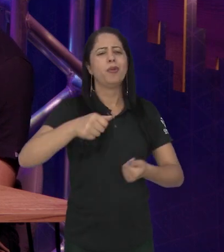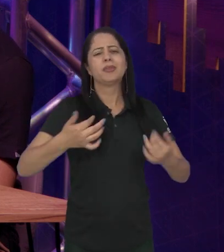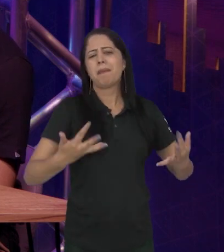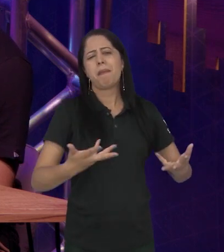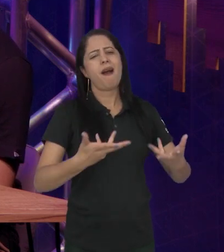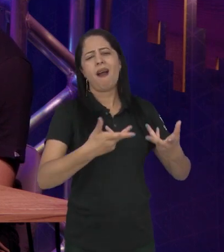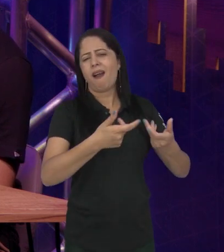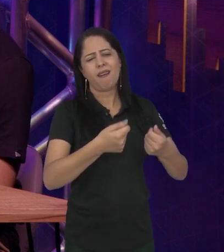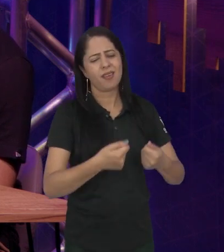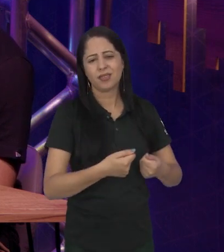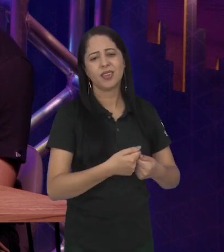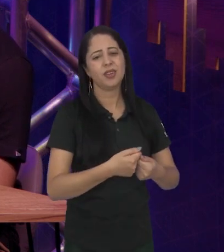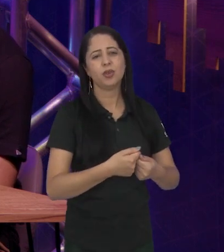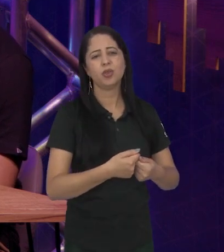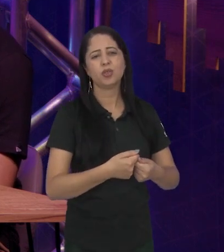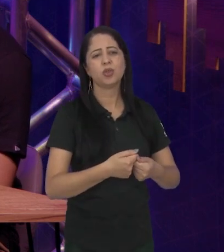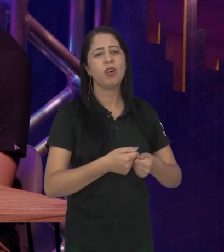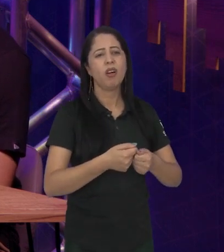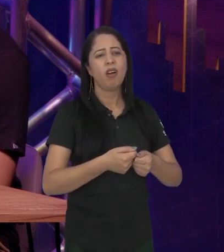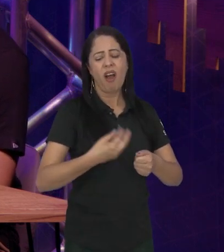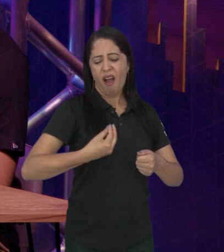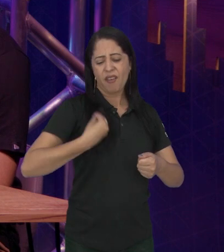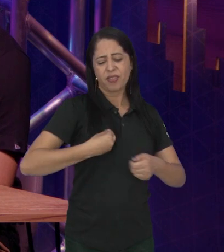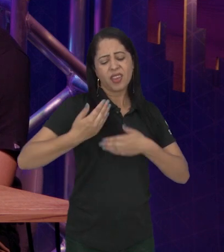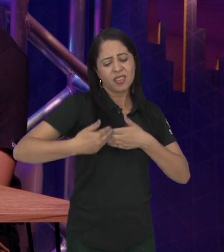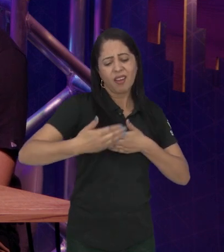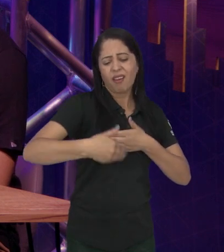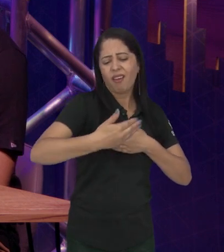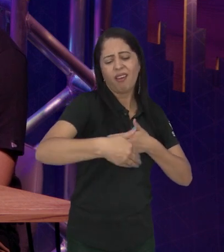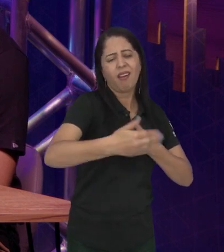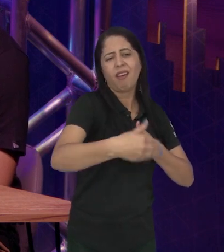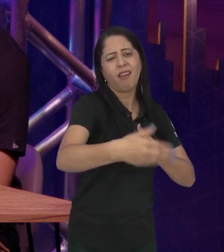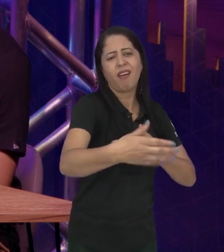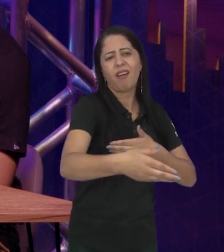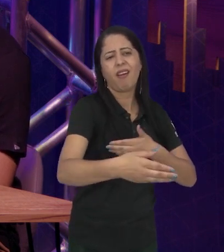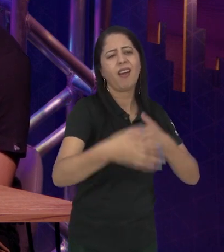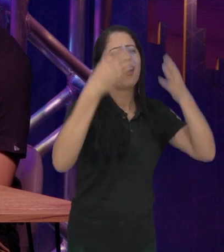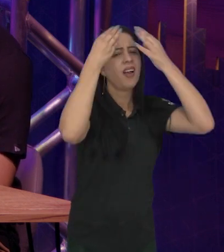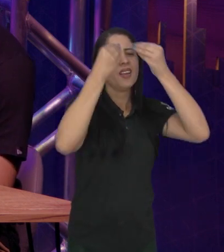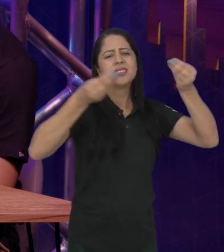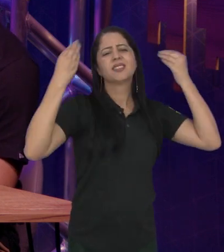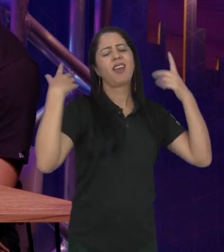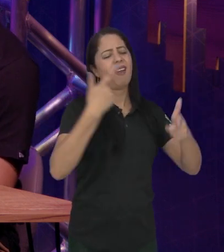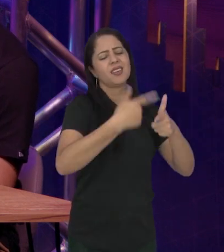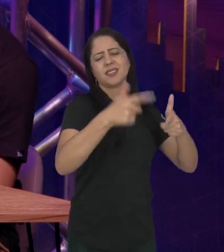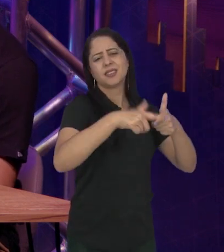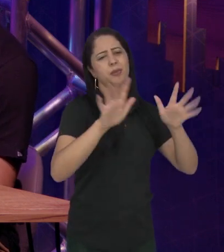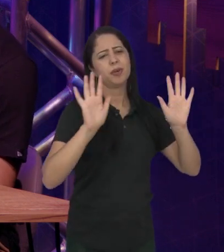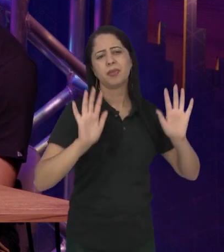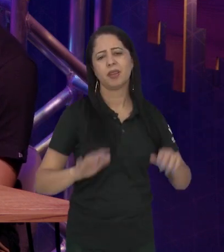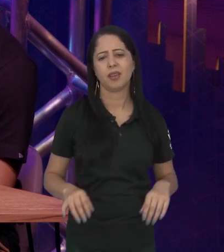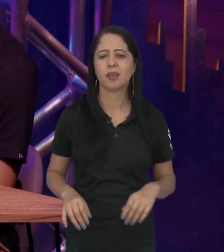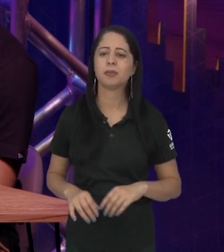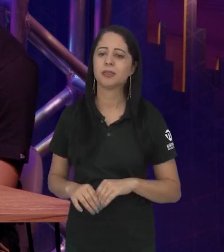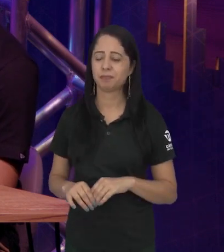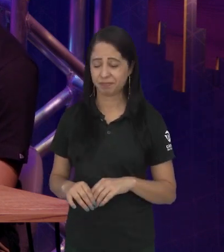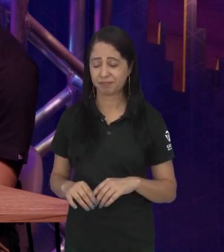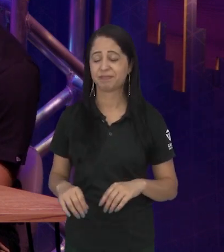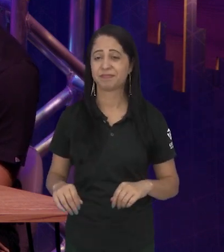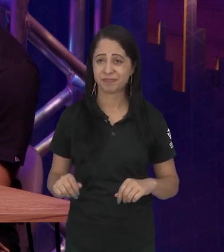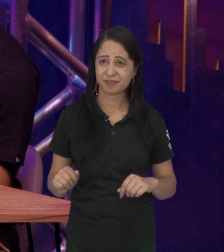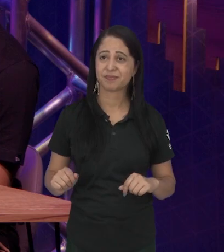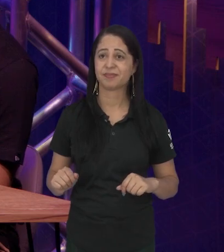é tão grande que meio que tanto faz, sabe? Apenas viva a sua vida e os pequenos momentos, né, que são importantes. O lance